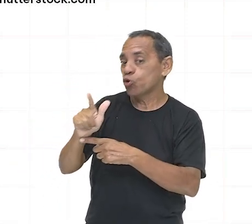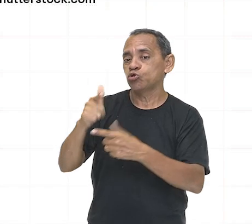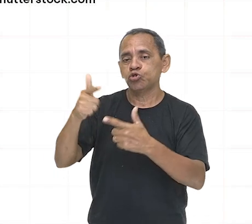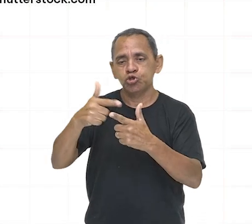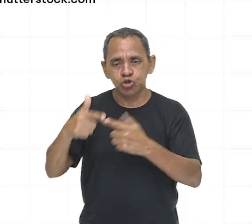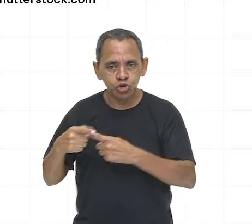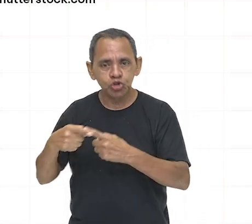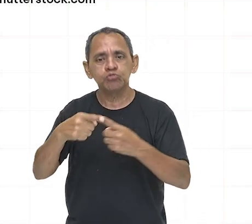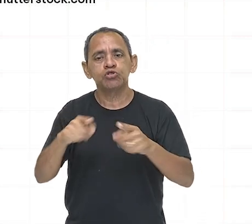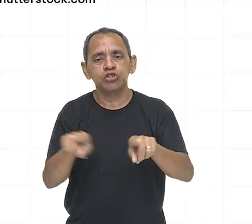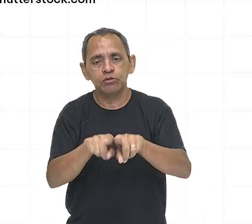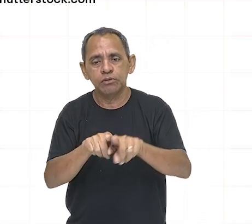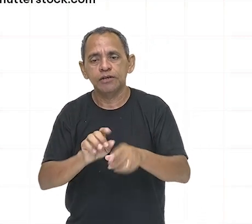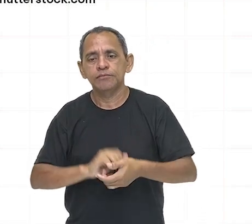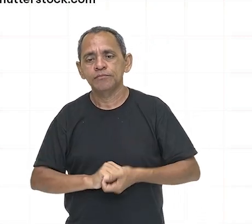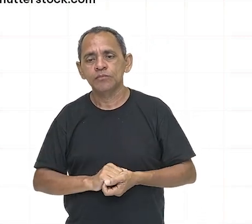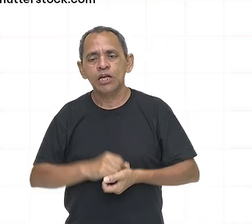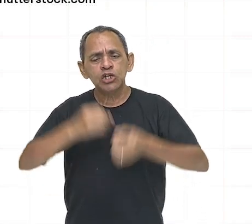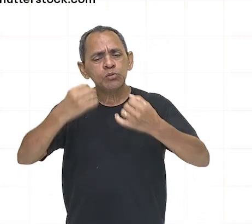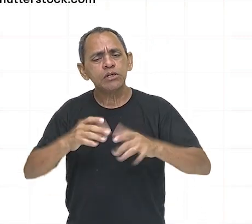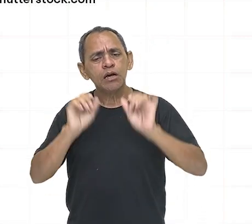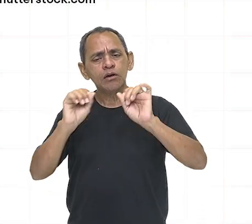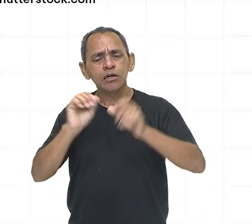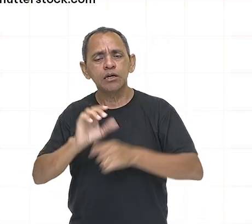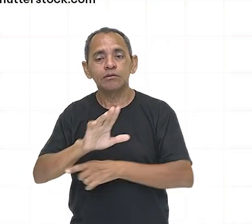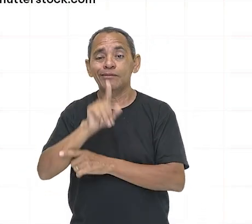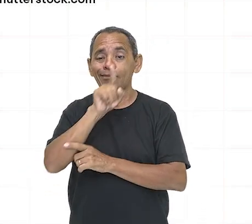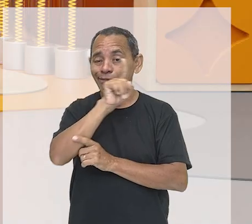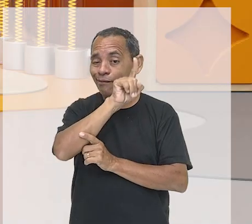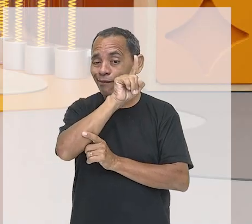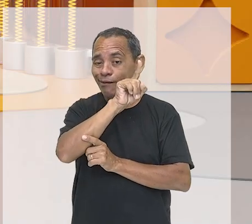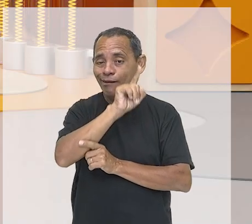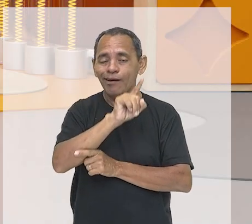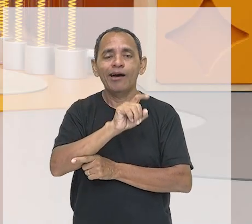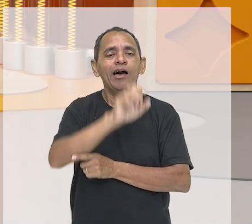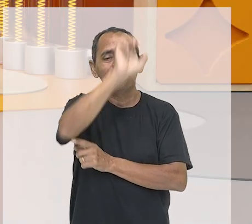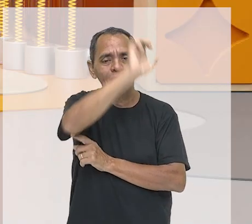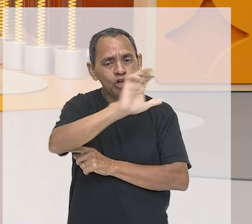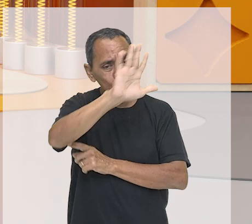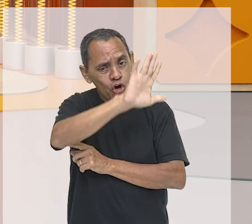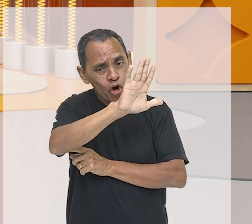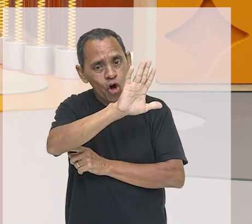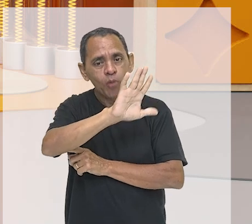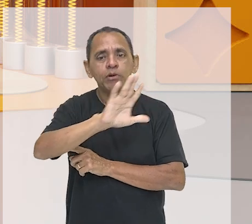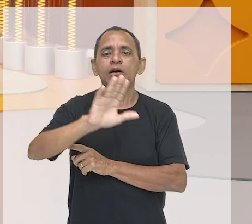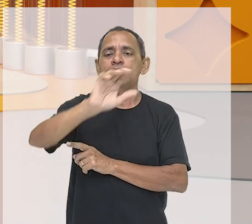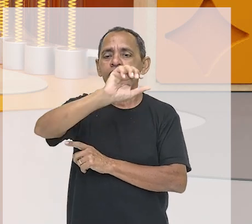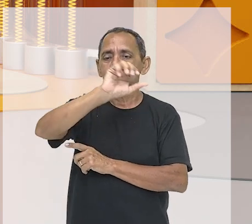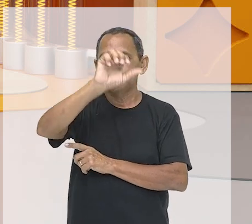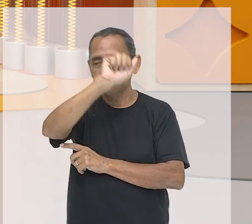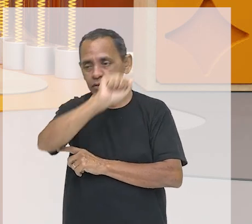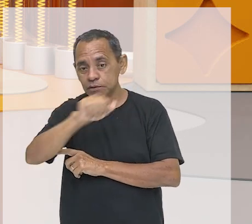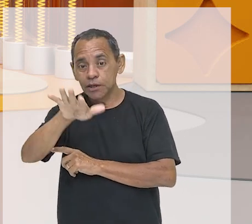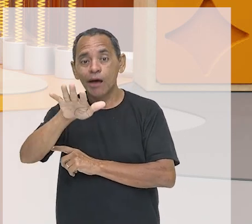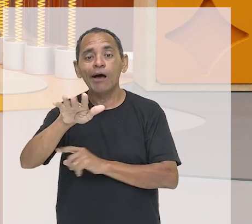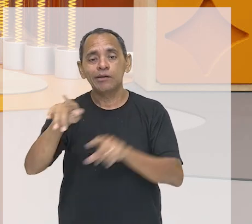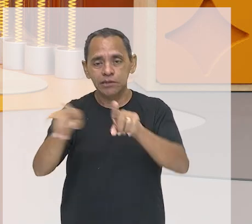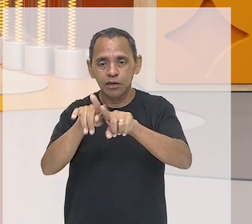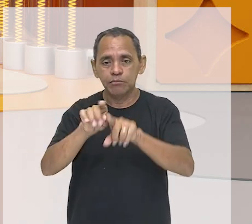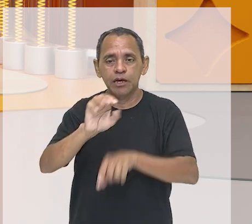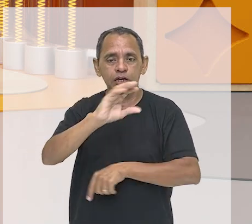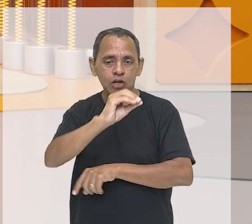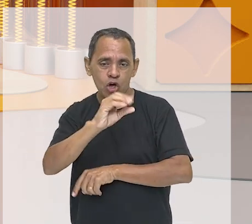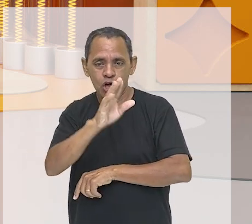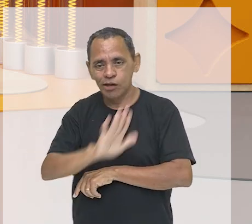lá sobre esses setores na Ásia, na Europa e na Oceania, então a gente vai dar uma olhada aqui como que